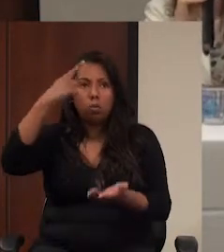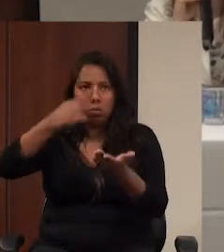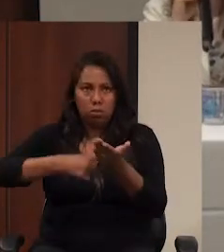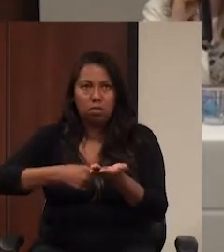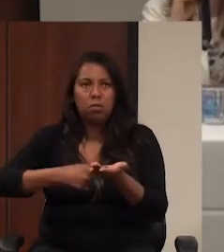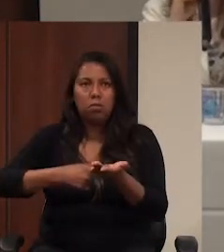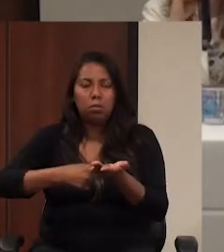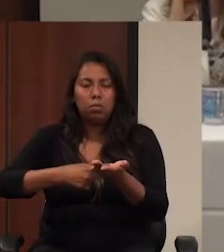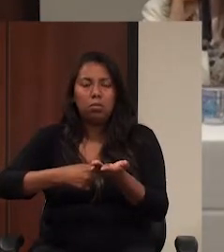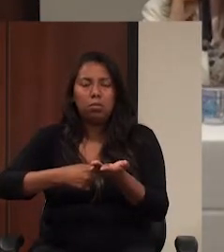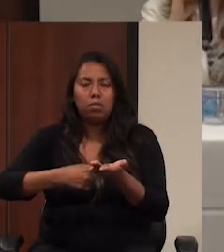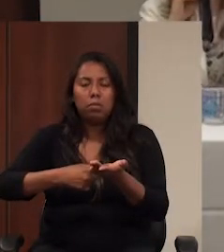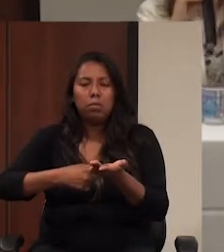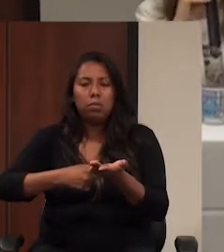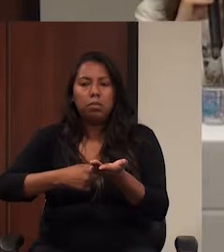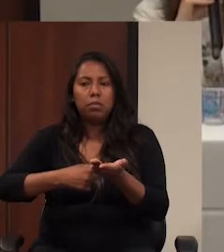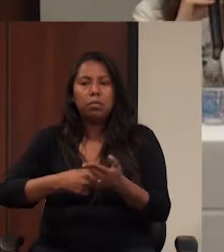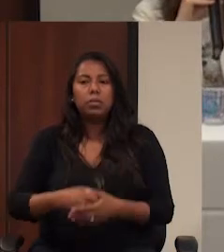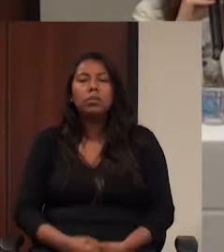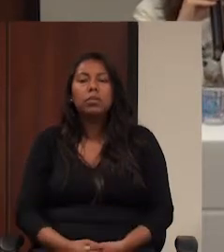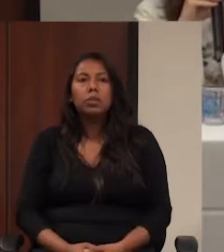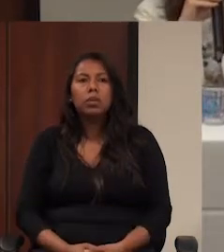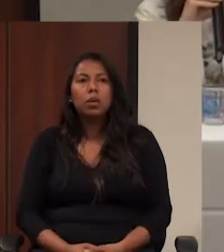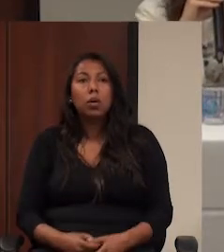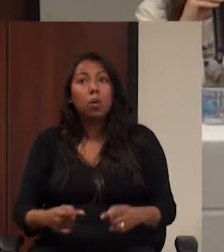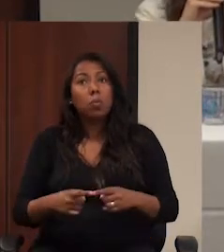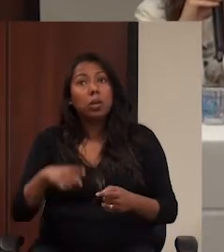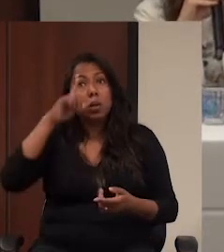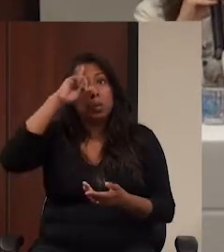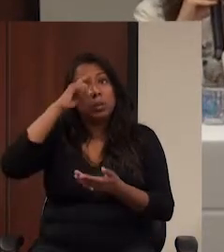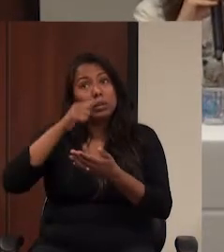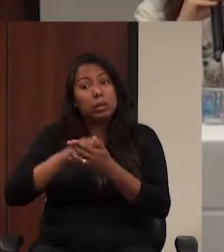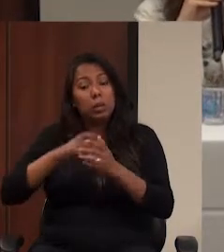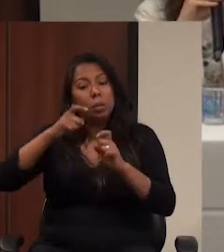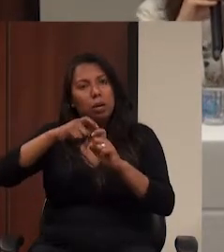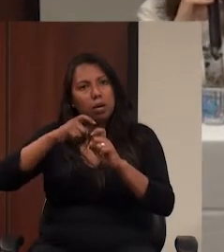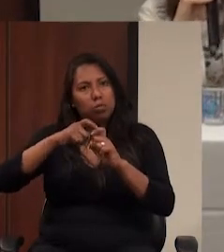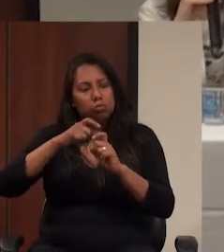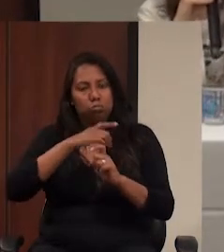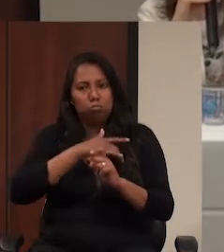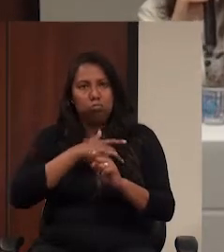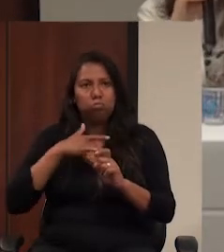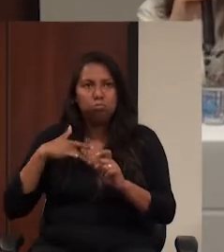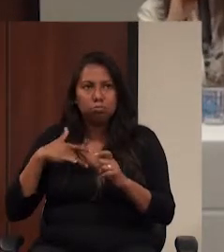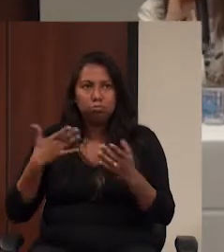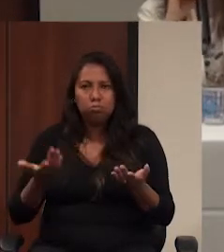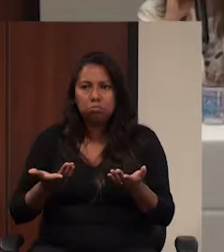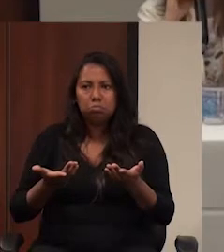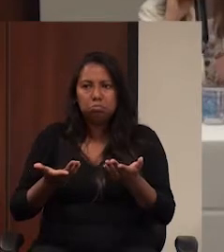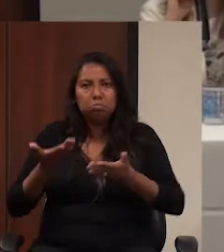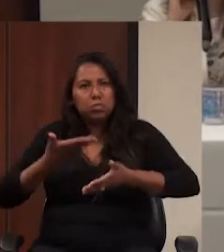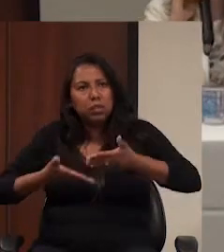amplo, que trabalha muito a questão das decisões médicas, de natureza médica, né? Então, internamento,